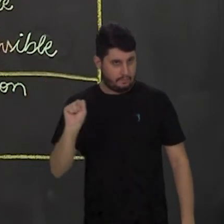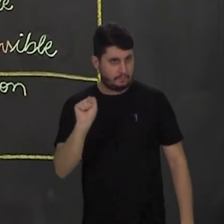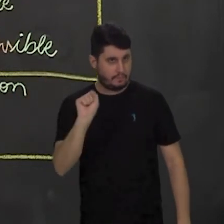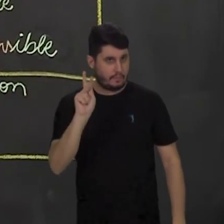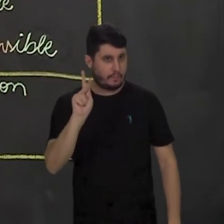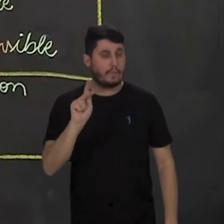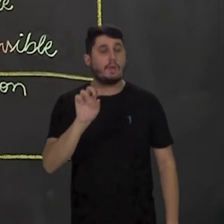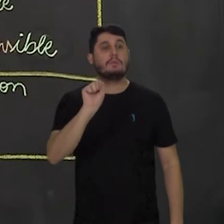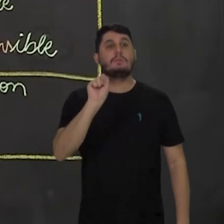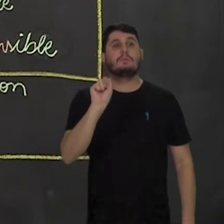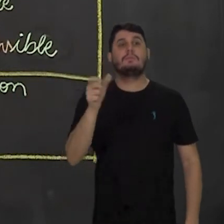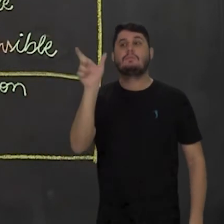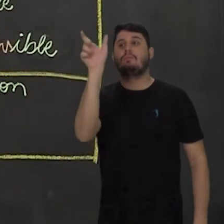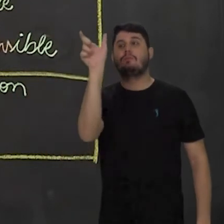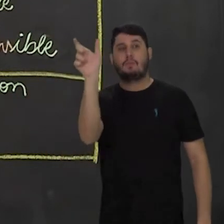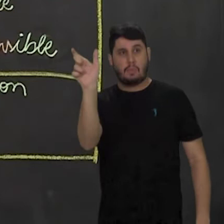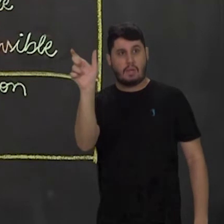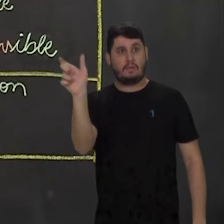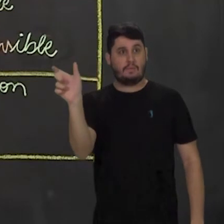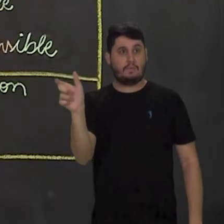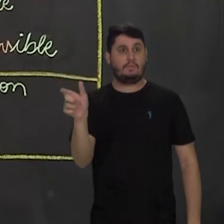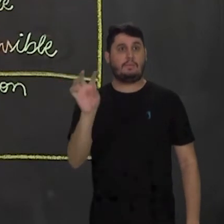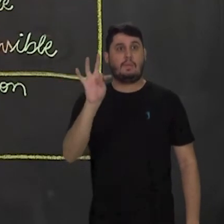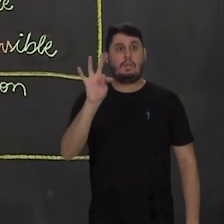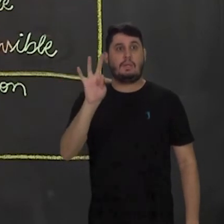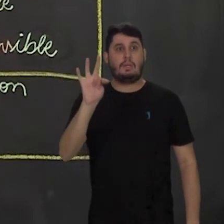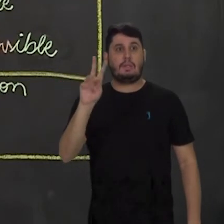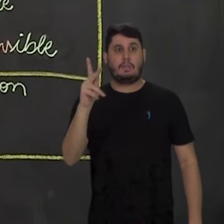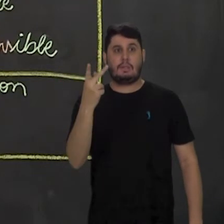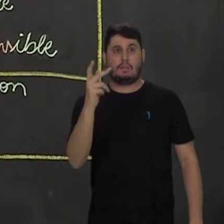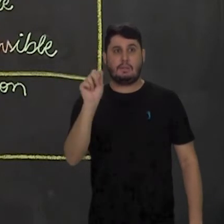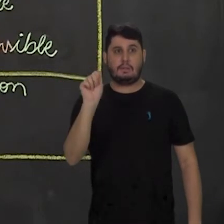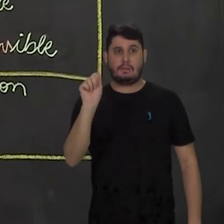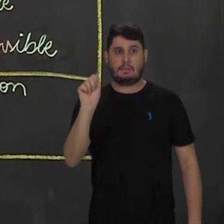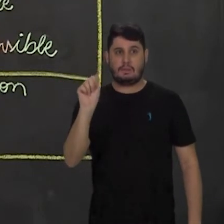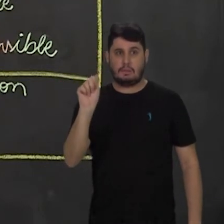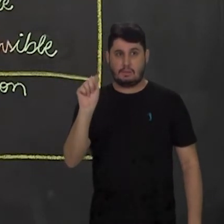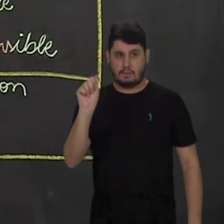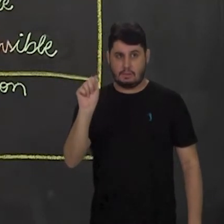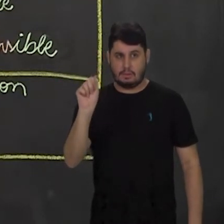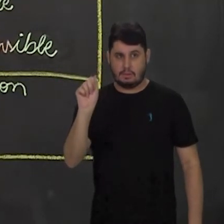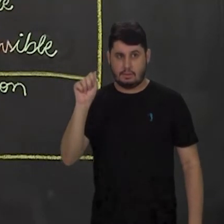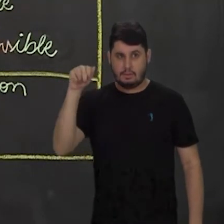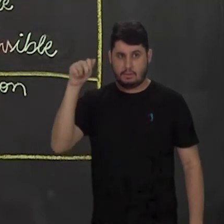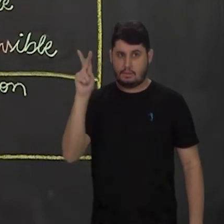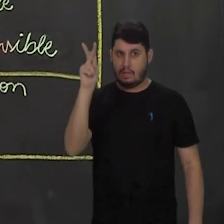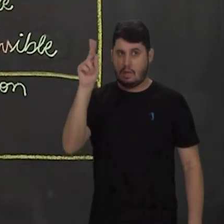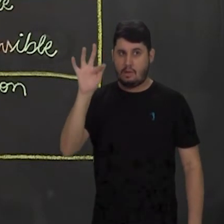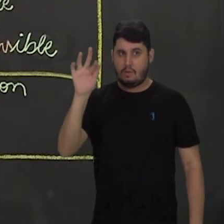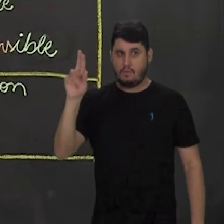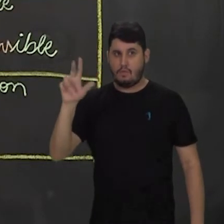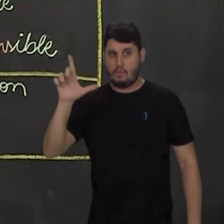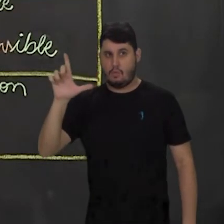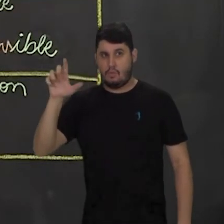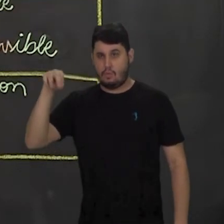Se eu quero transformar isso em gratidão, eu boto ness e vira thankfulness,